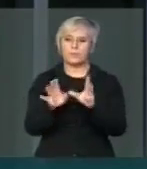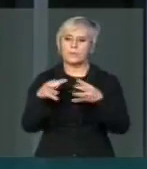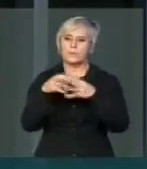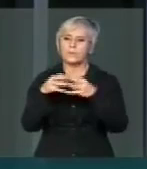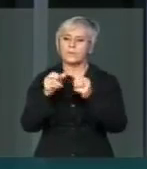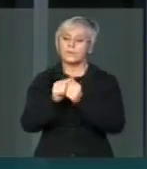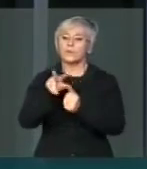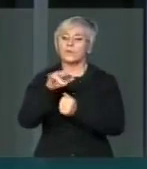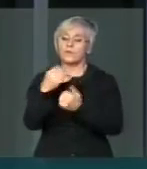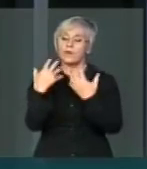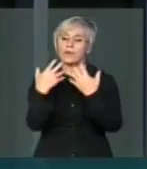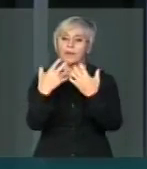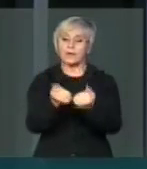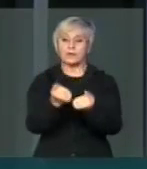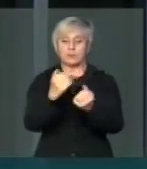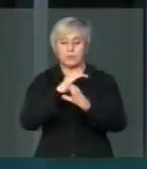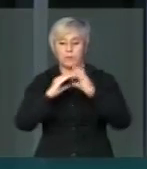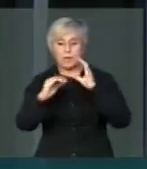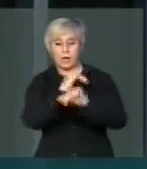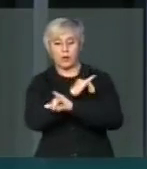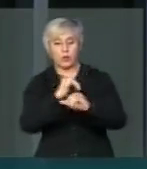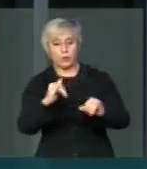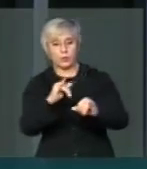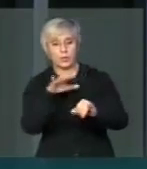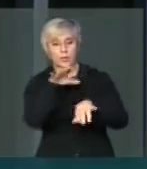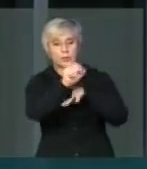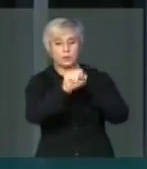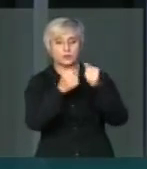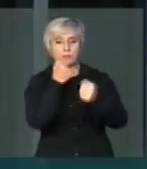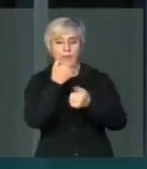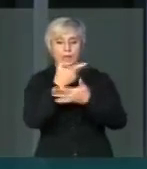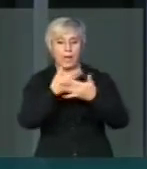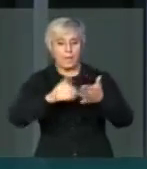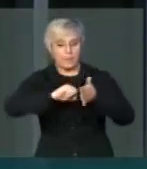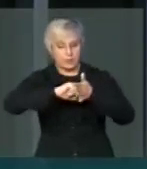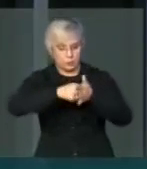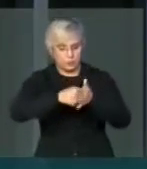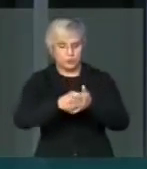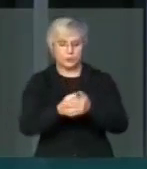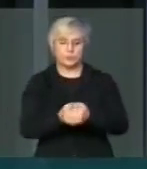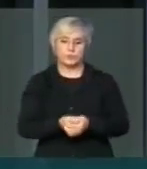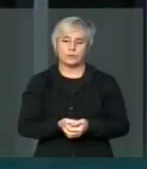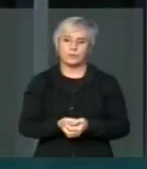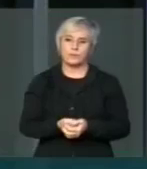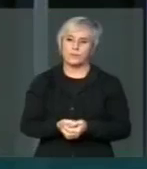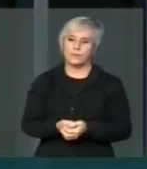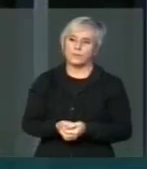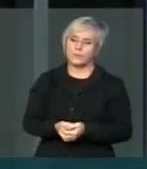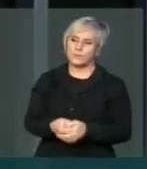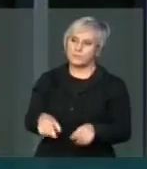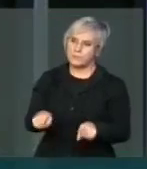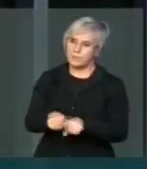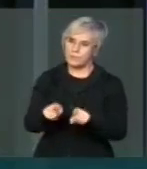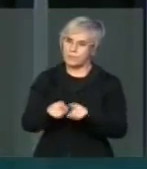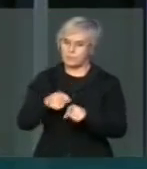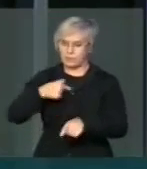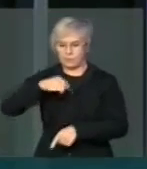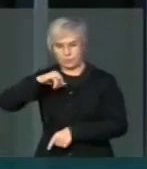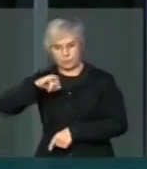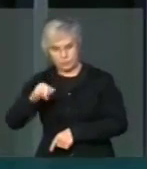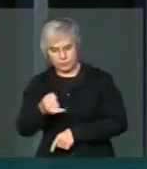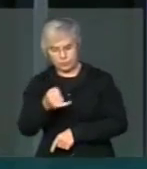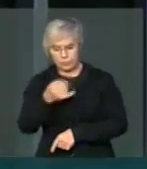que receberão a comunicação efetiva do bloqueio nos termos do artigo 5º, parágrafo 3º. Conveniente ainda aproveitar-se